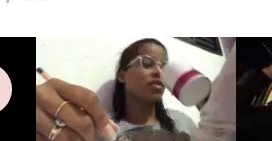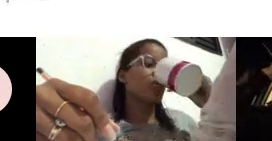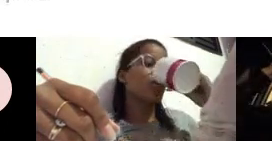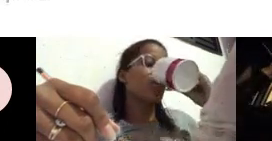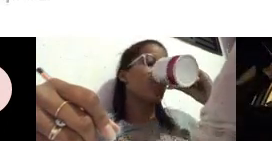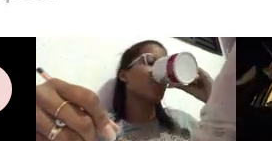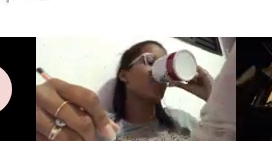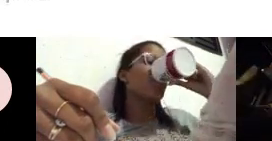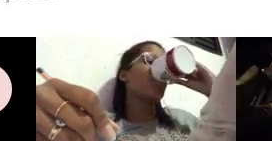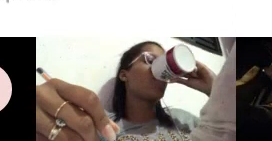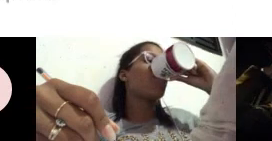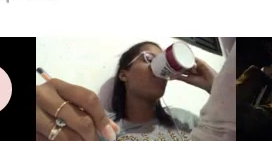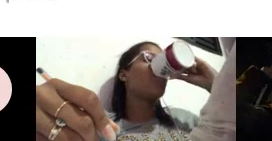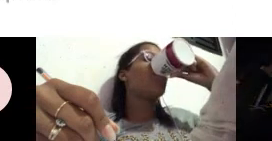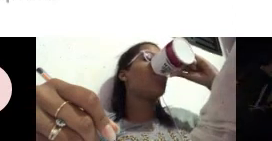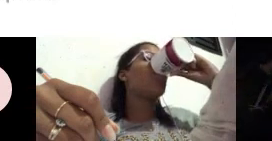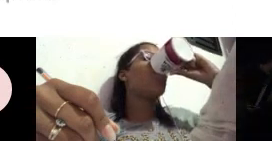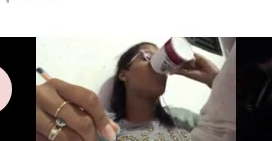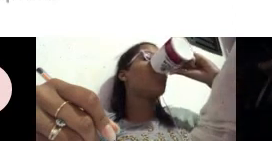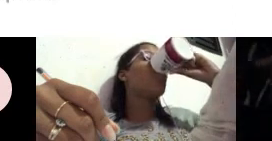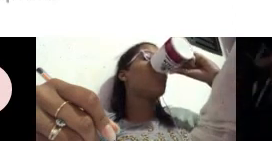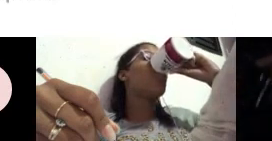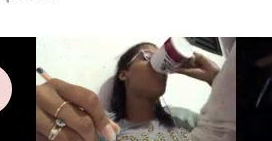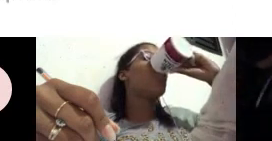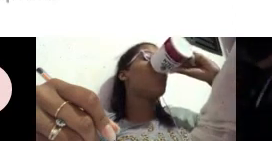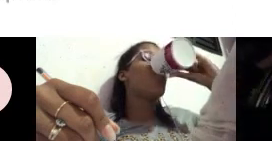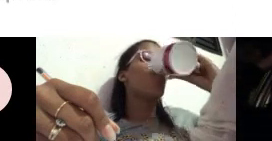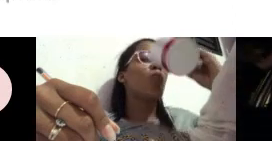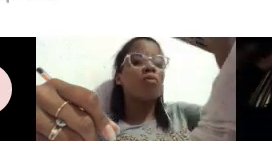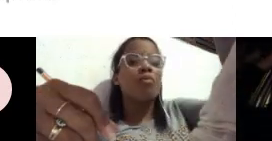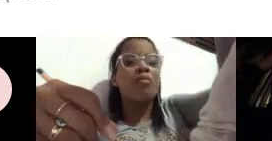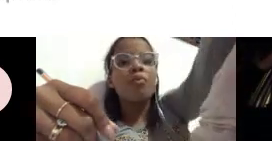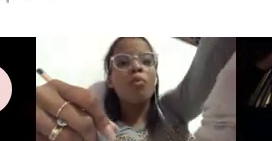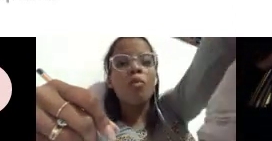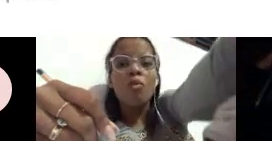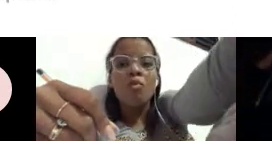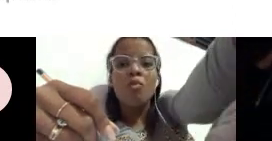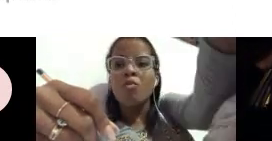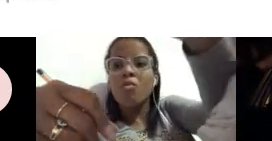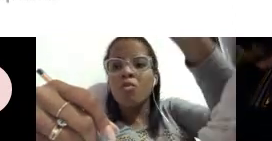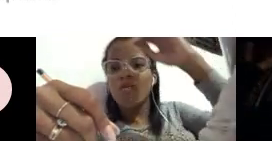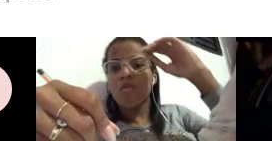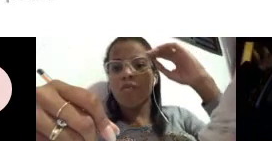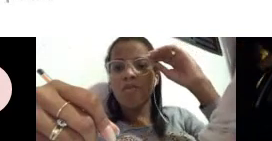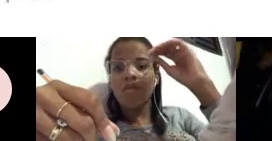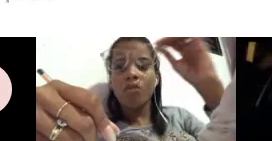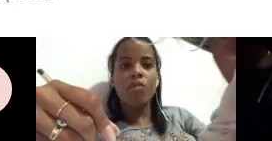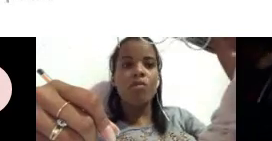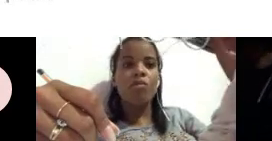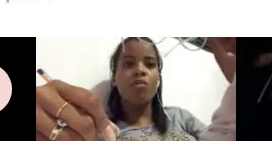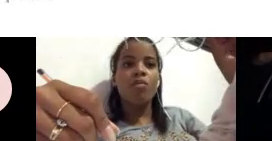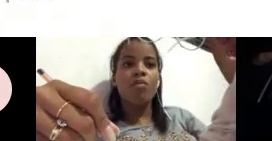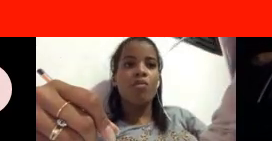de membro amputado, esmagado ou dilacerado. Do contrário, eu não posso fazer o